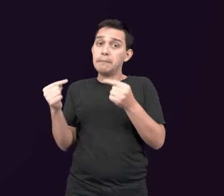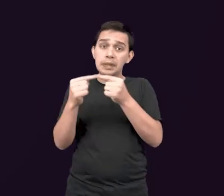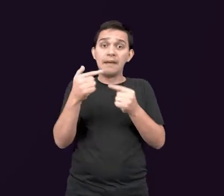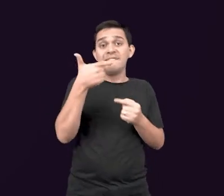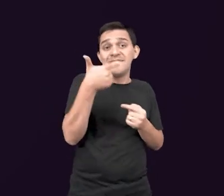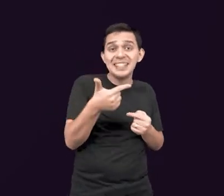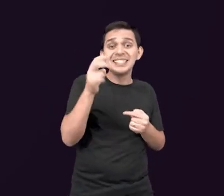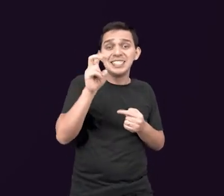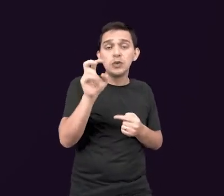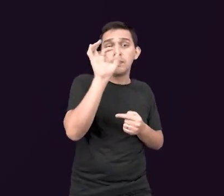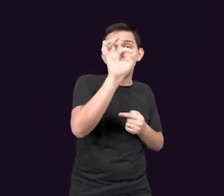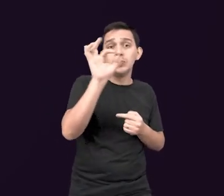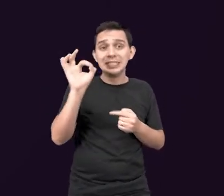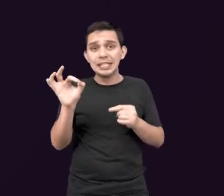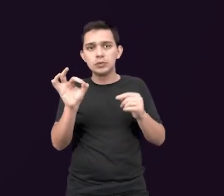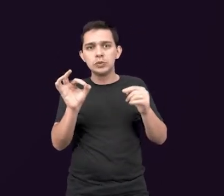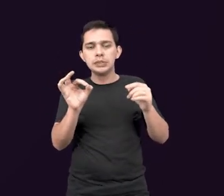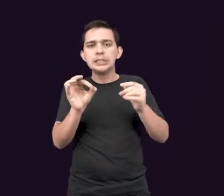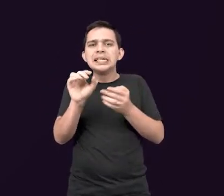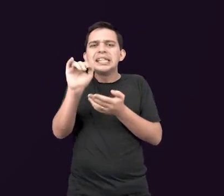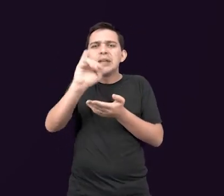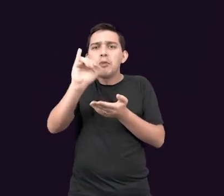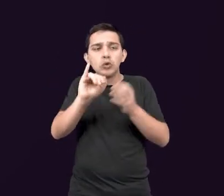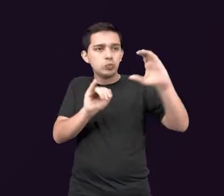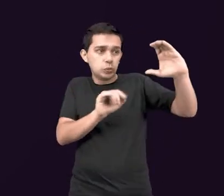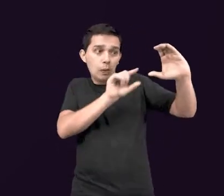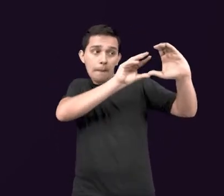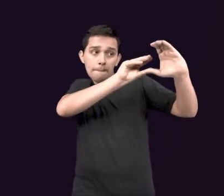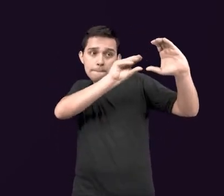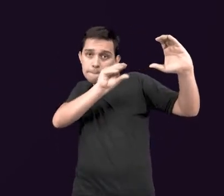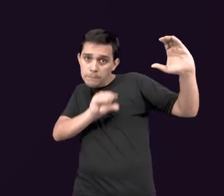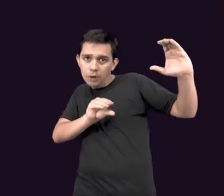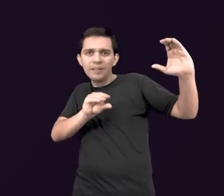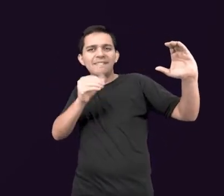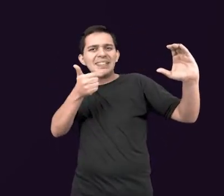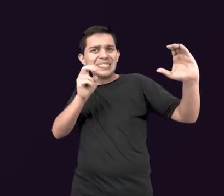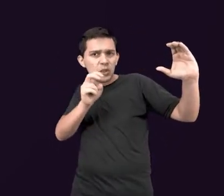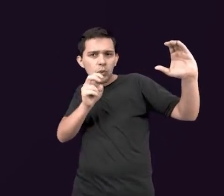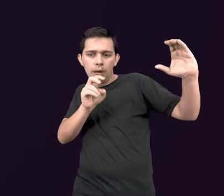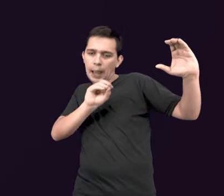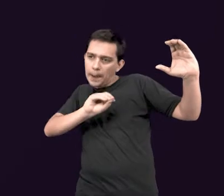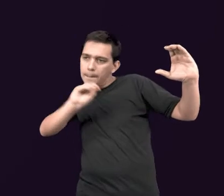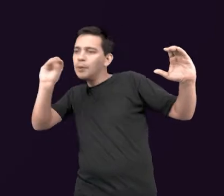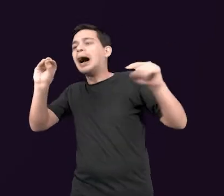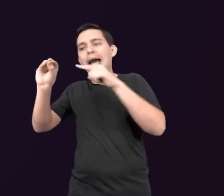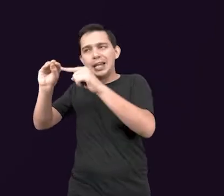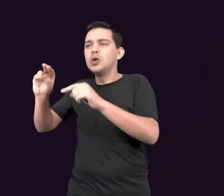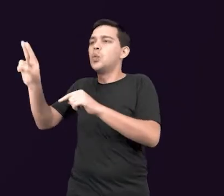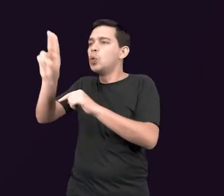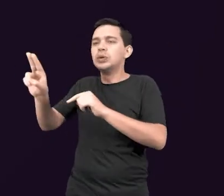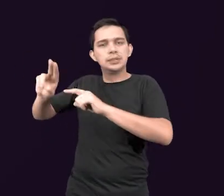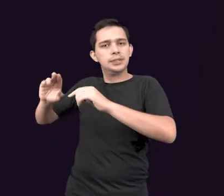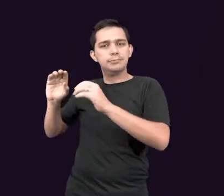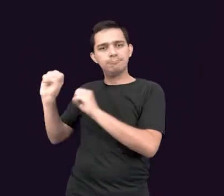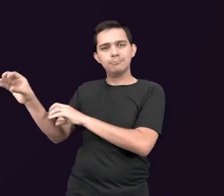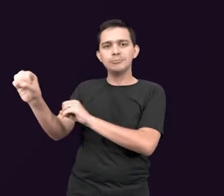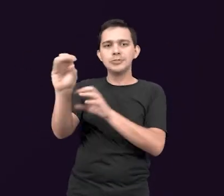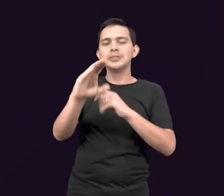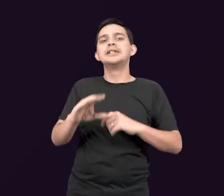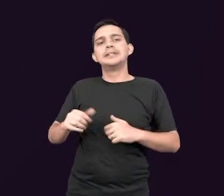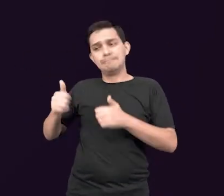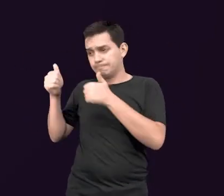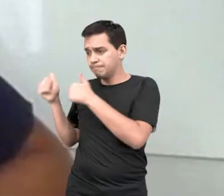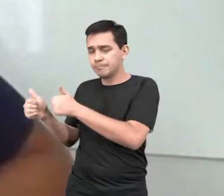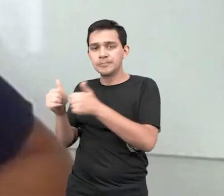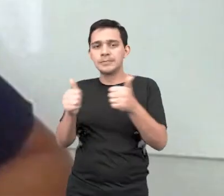do percentual de 25% dessas receitas de impostos, né? Então, é um mecanismo garantidor do financiamento